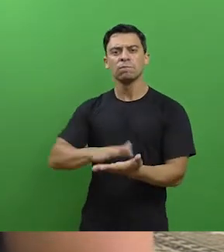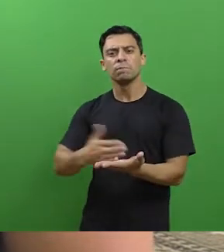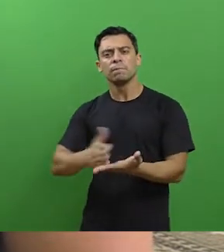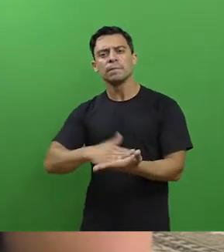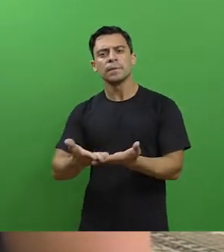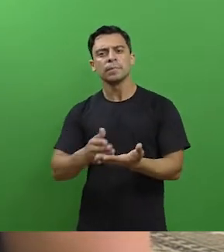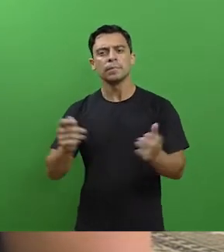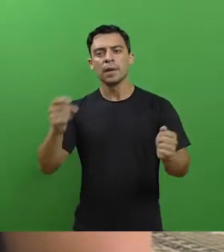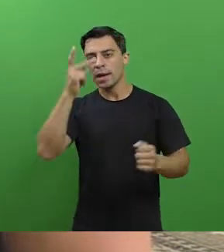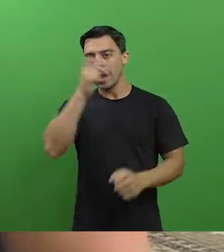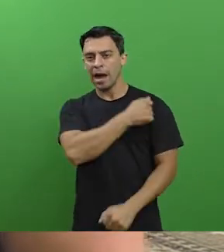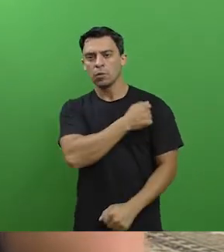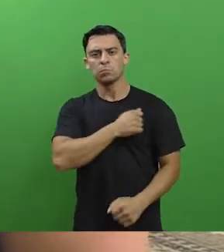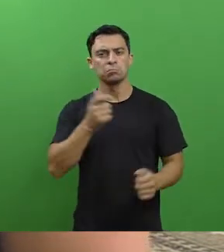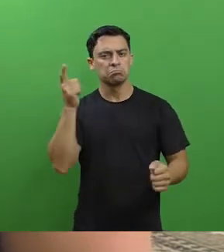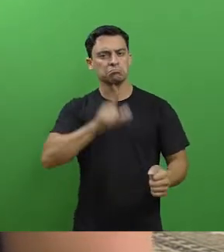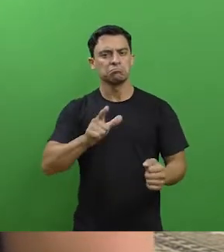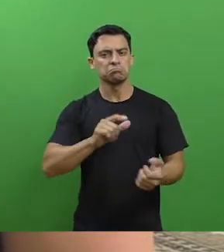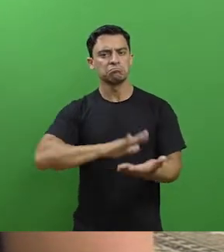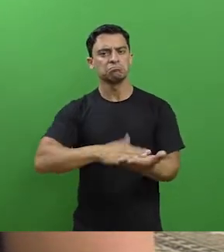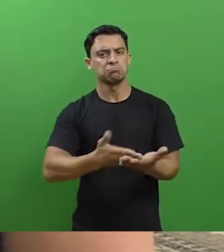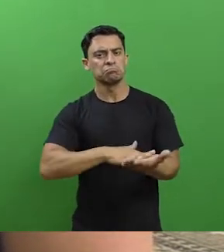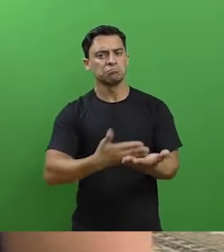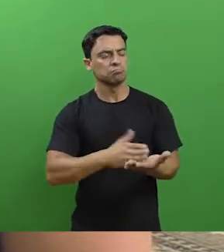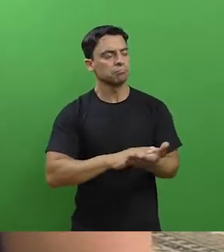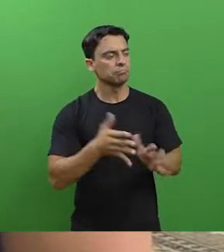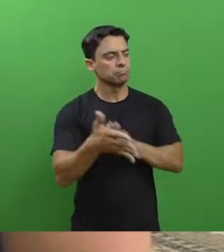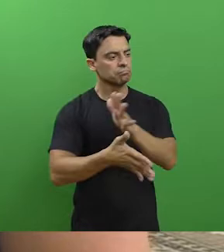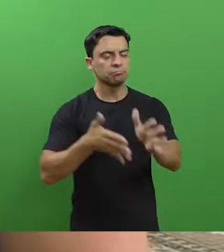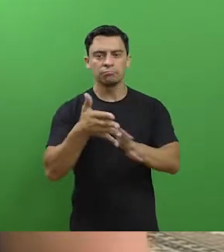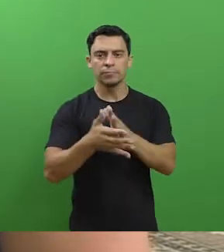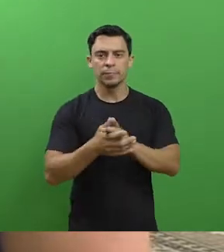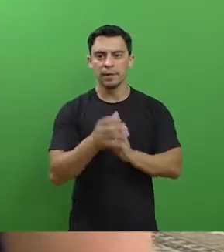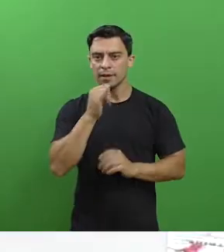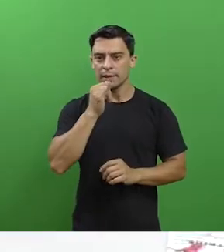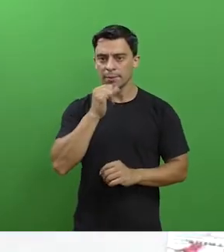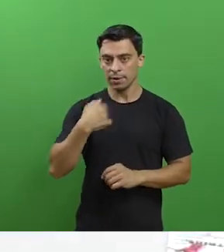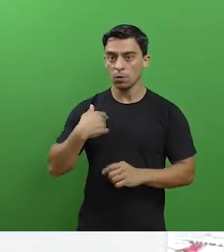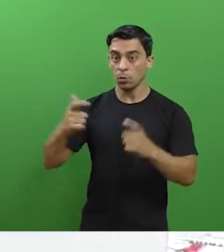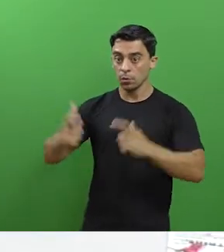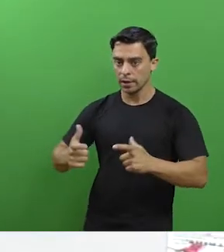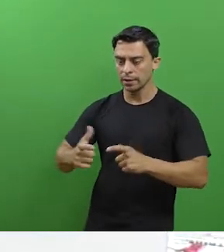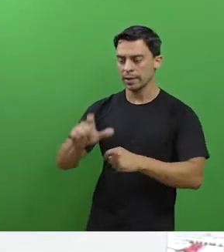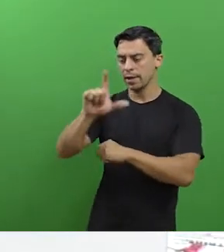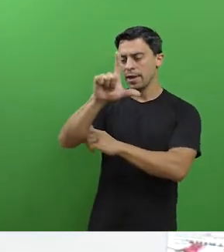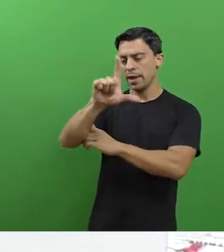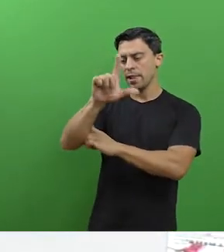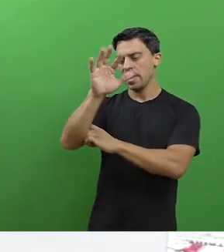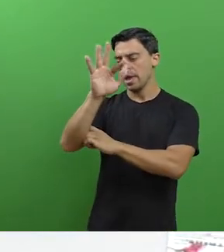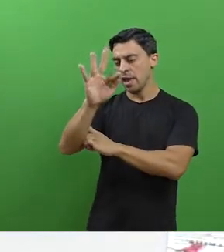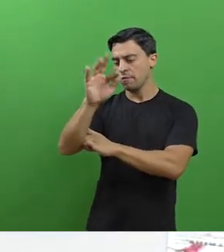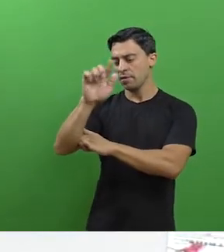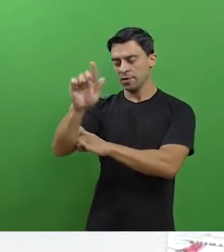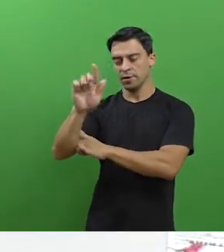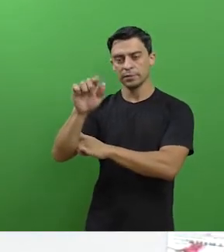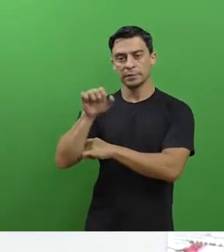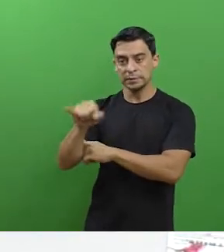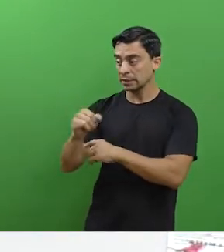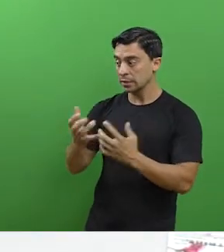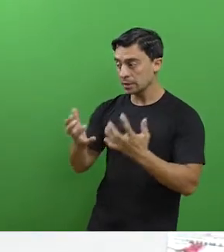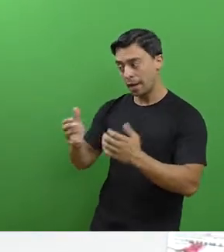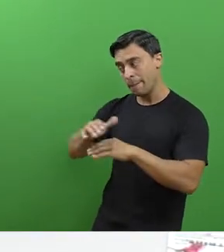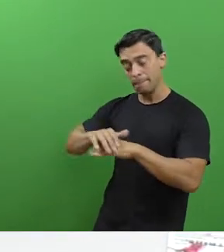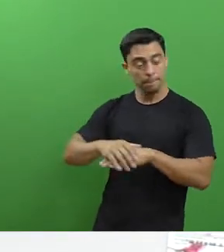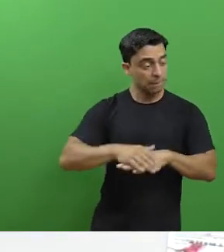faço, o meu, que é para o público, eu faço na LFG. Daí. Maiores informações. Maiores informações, se as